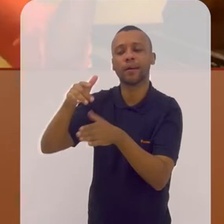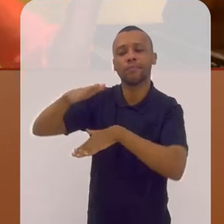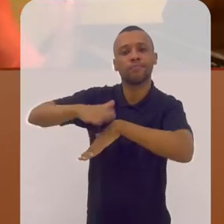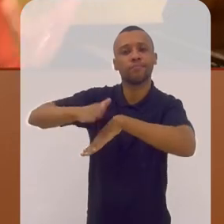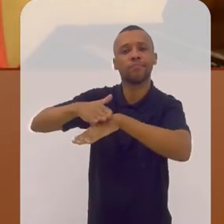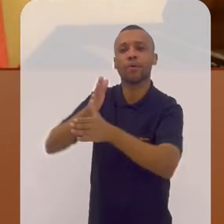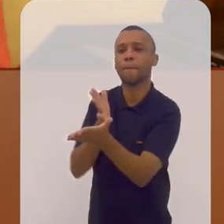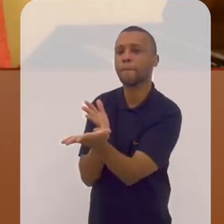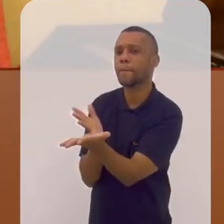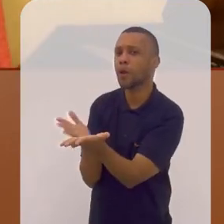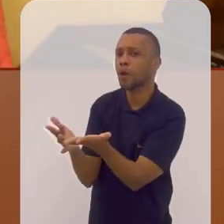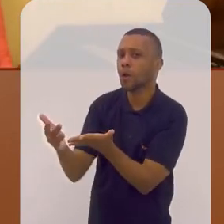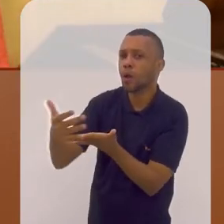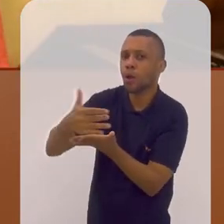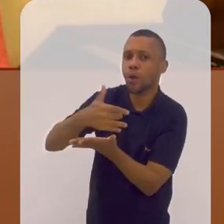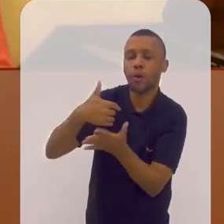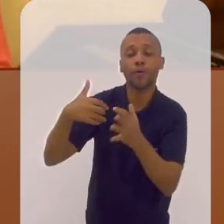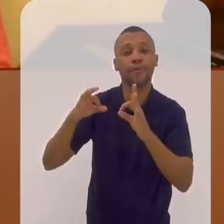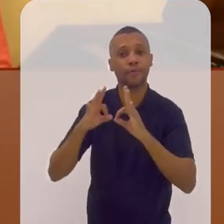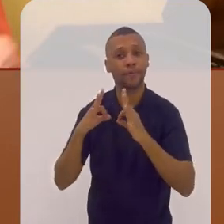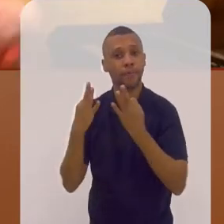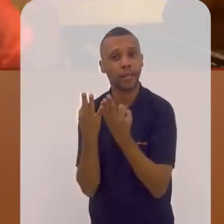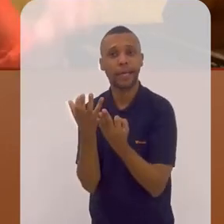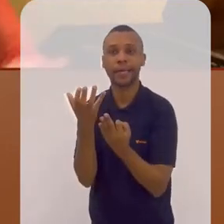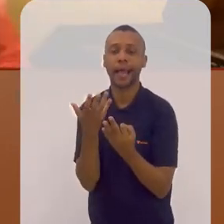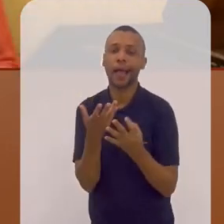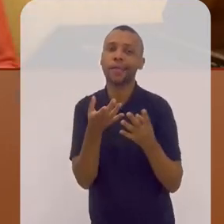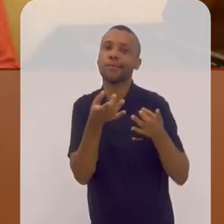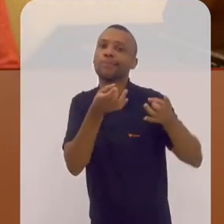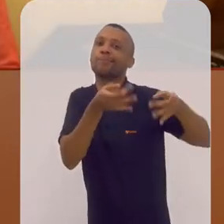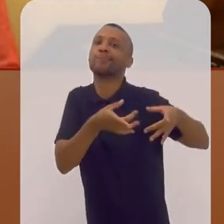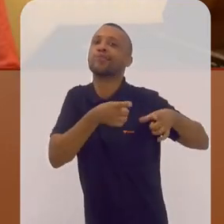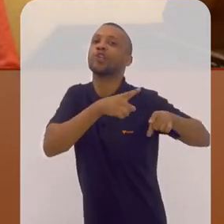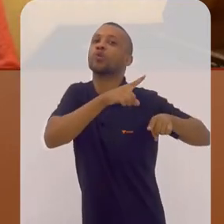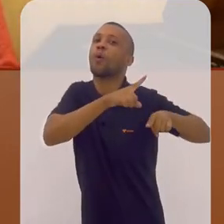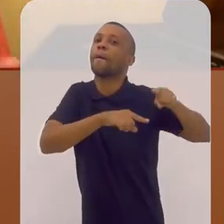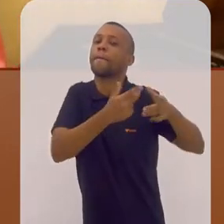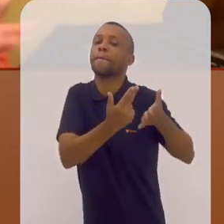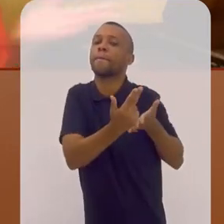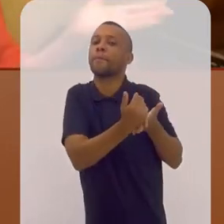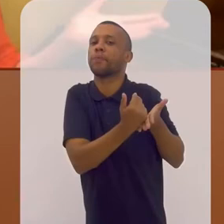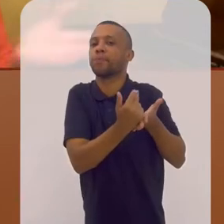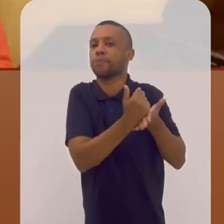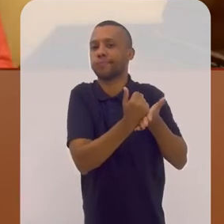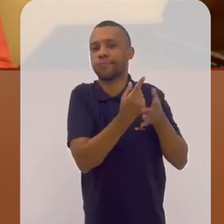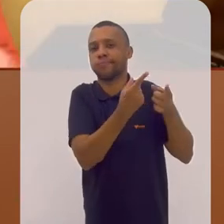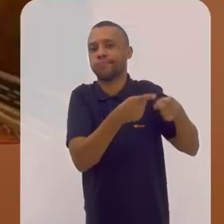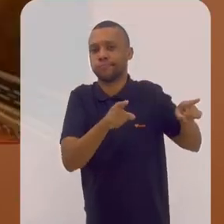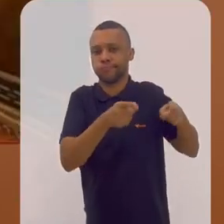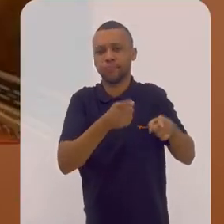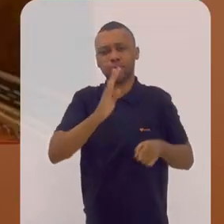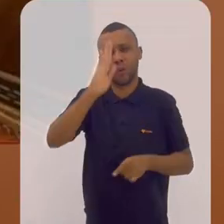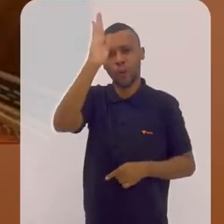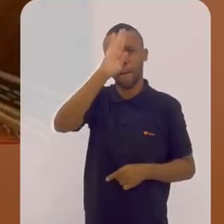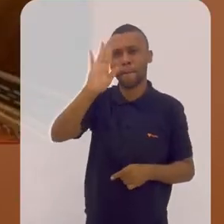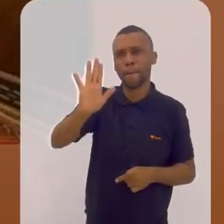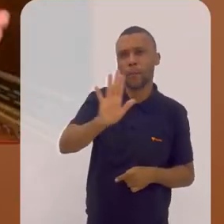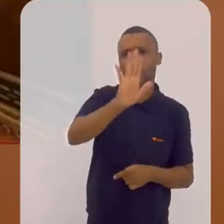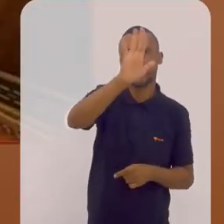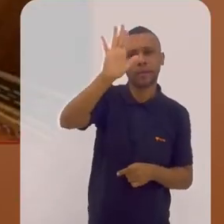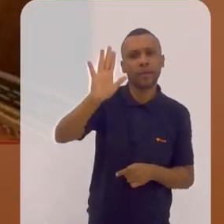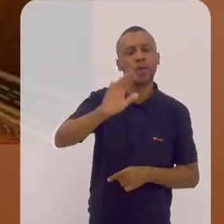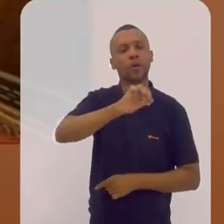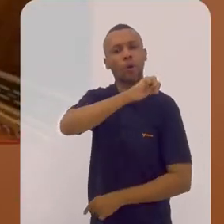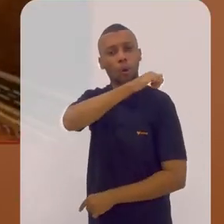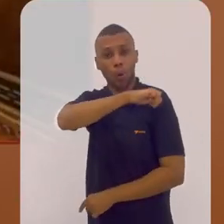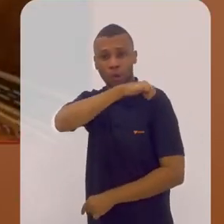estão recolhendo acervos de famílias que querem se desfazer. O Rio e o Brasil